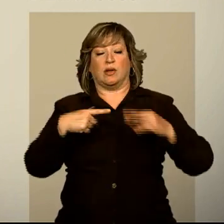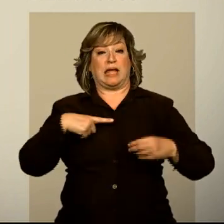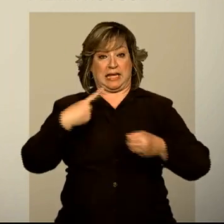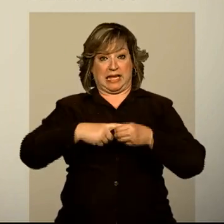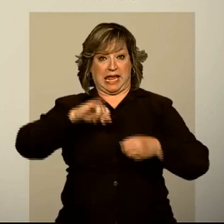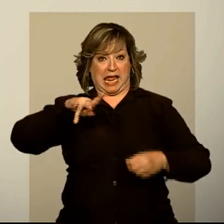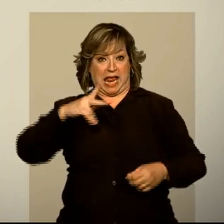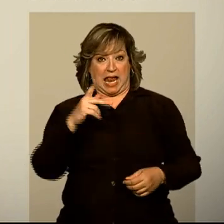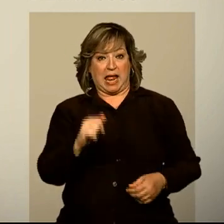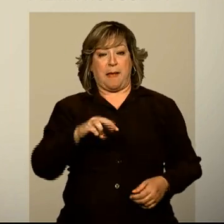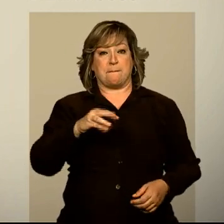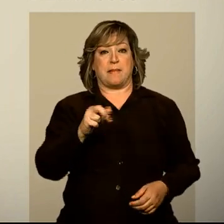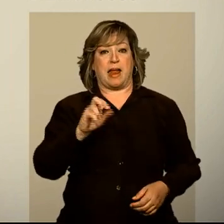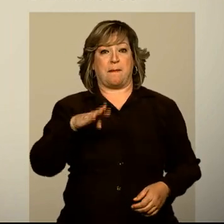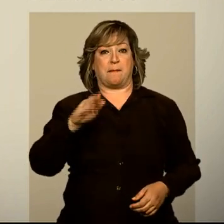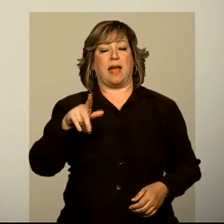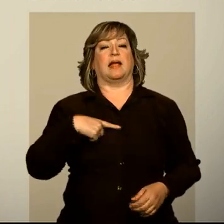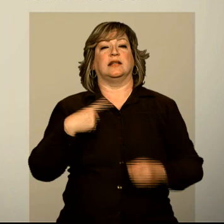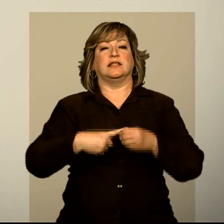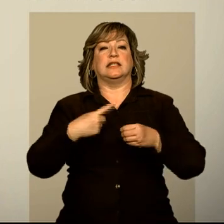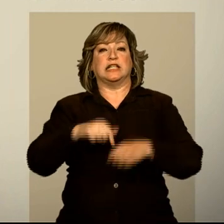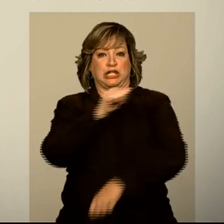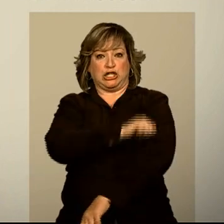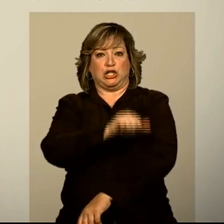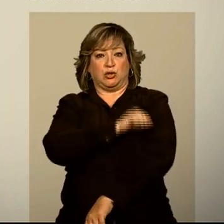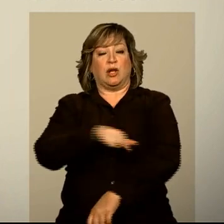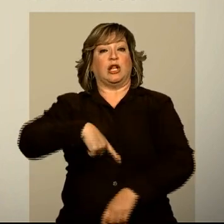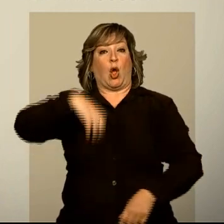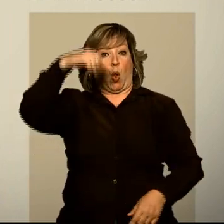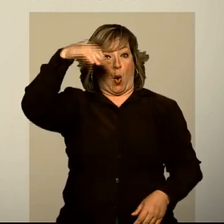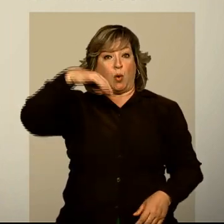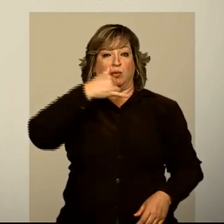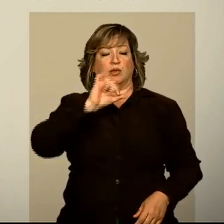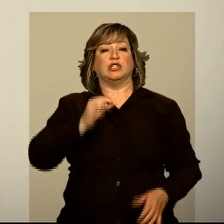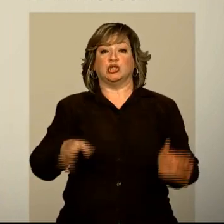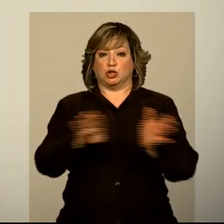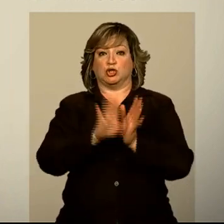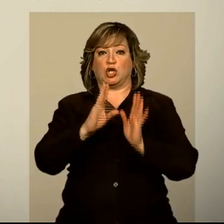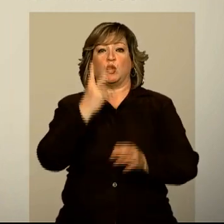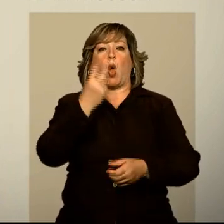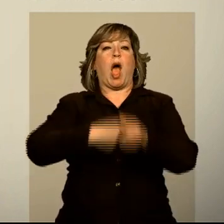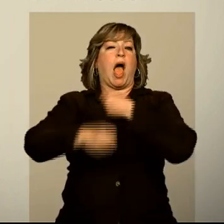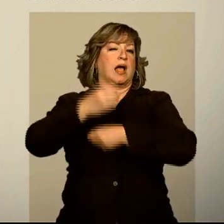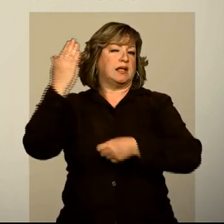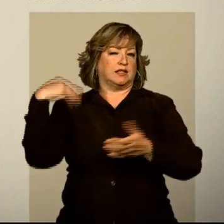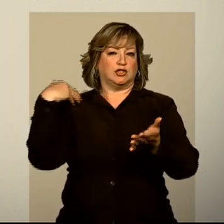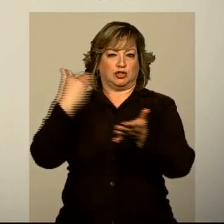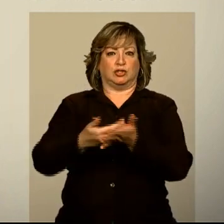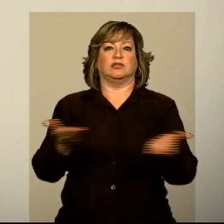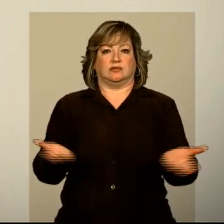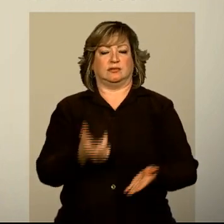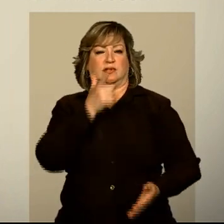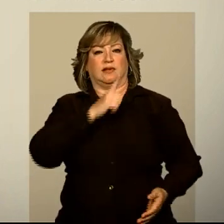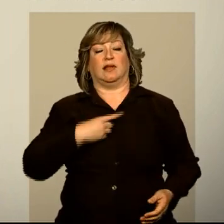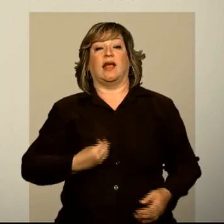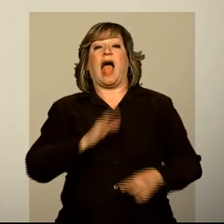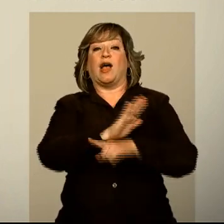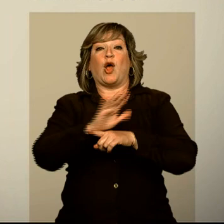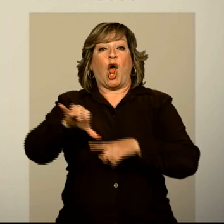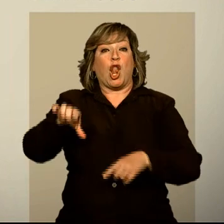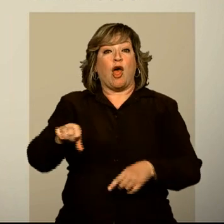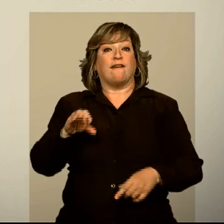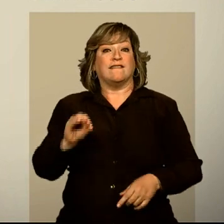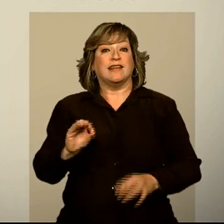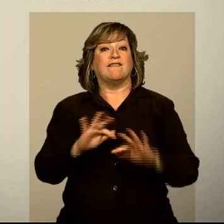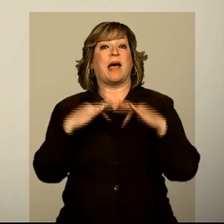no litoral do Rio de Janeiro por exemplo a luz elétrica Chegou há dois anos beneficiando 90